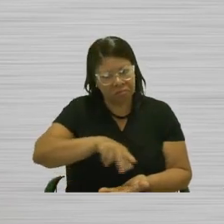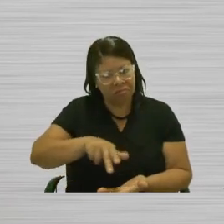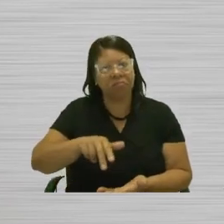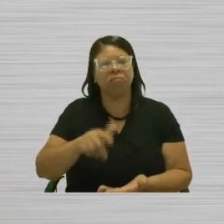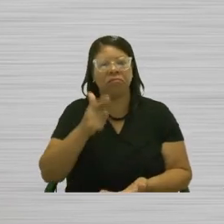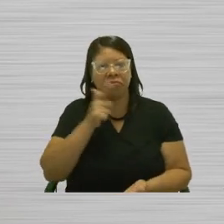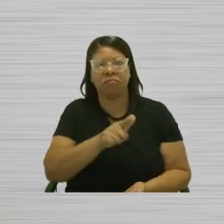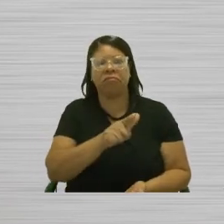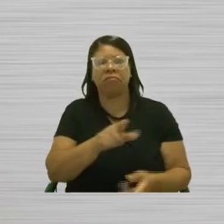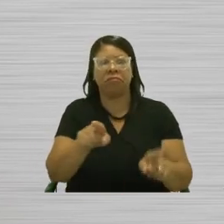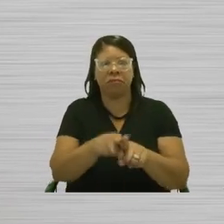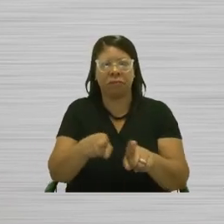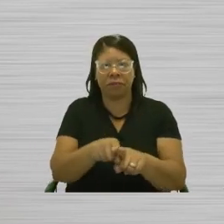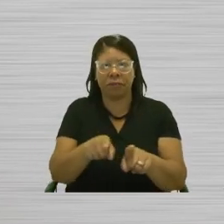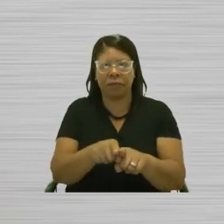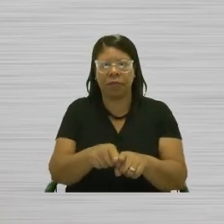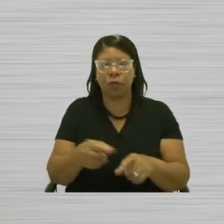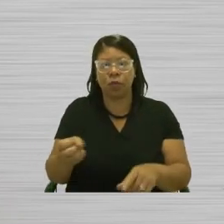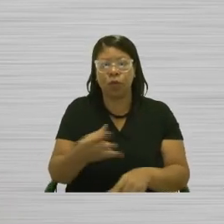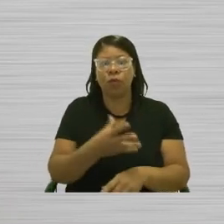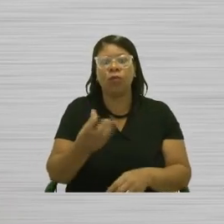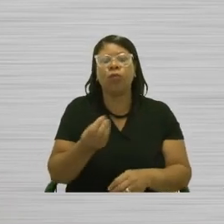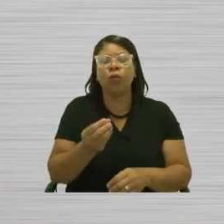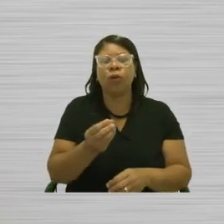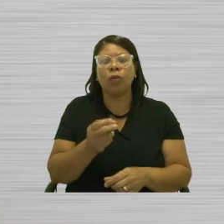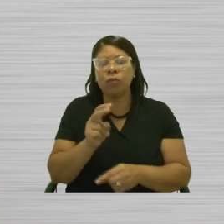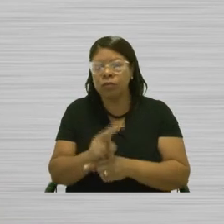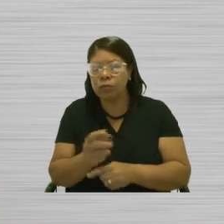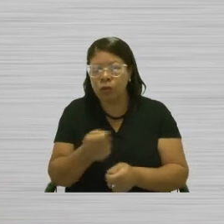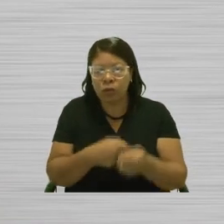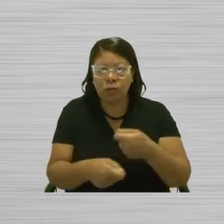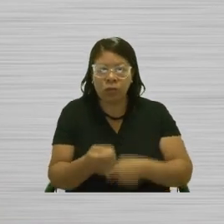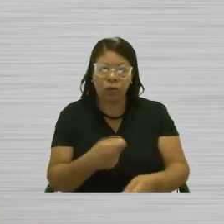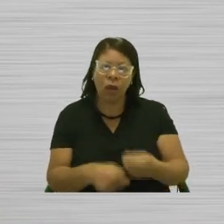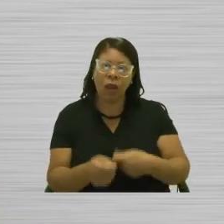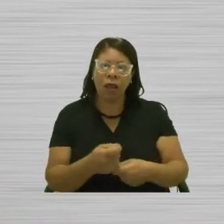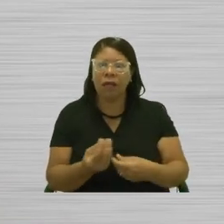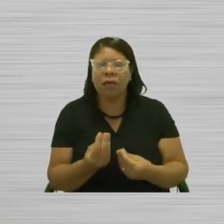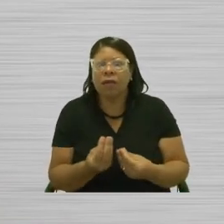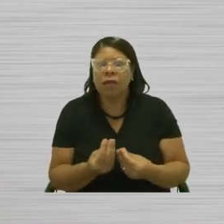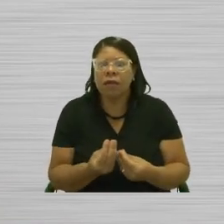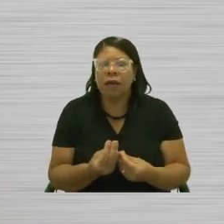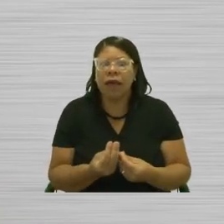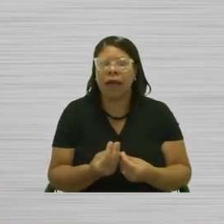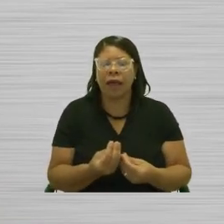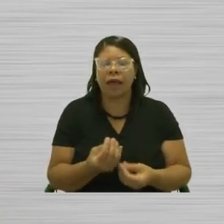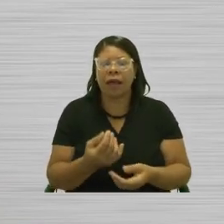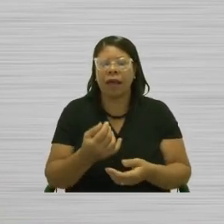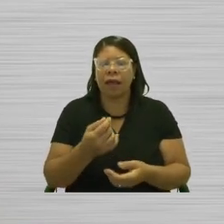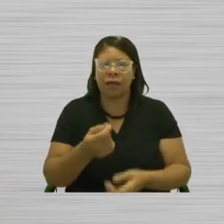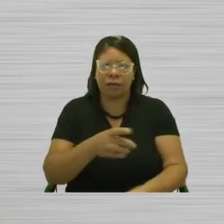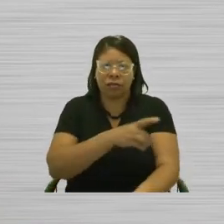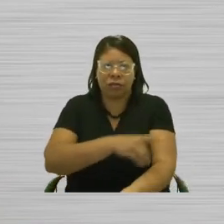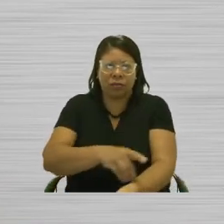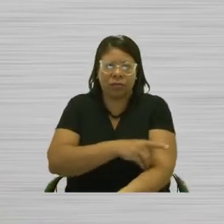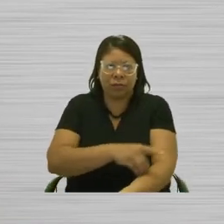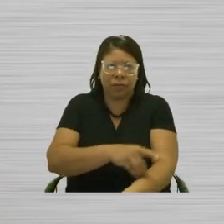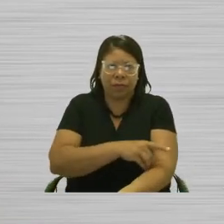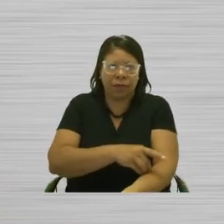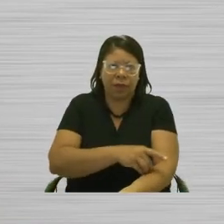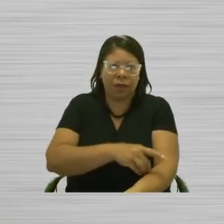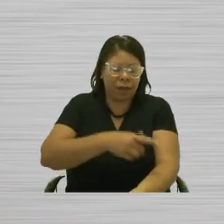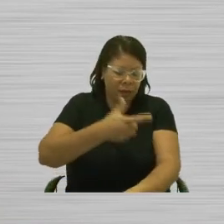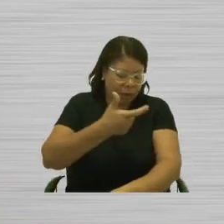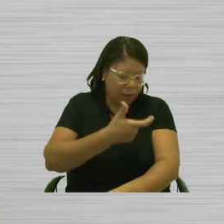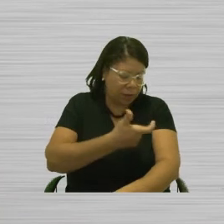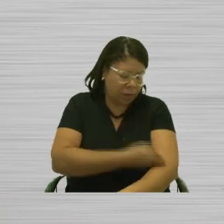de um sistema para ter controle da distribuição das tiras de glicemia. E aí embaixo a gente vê os